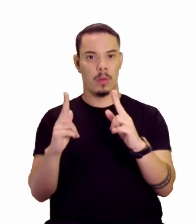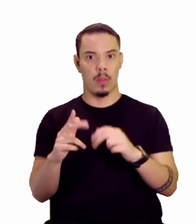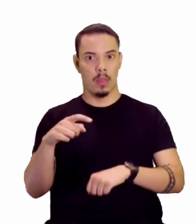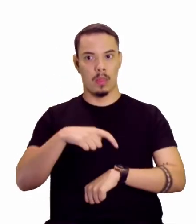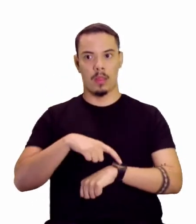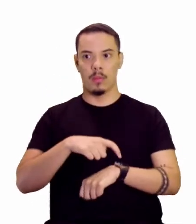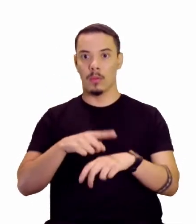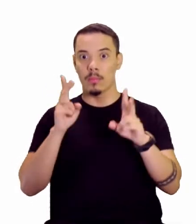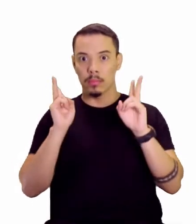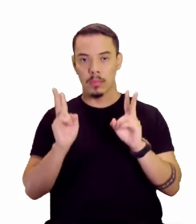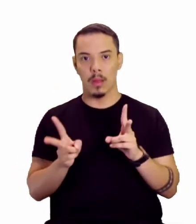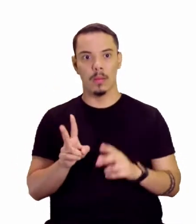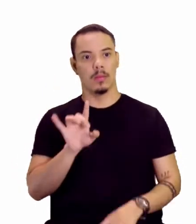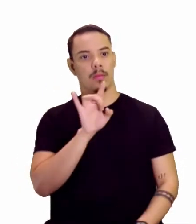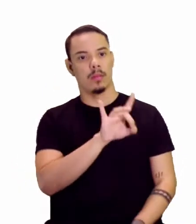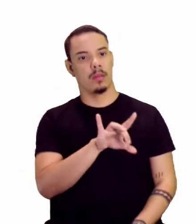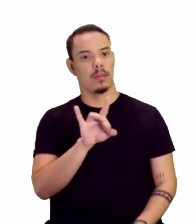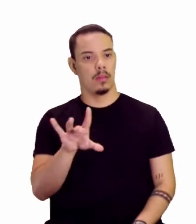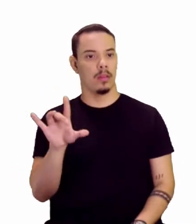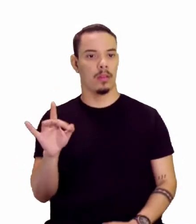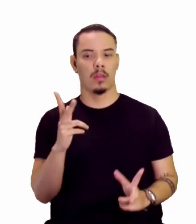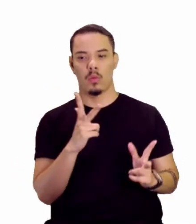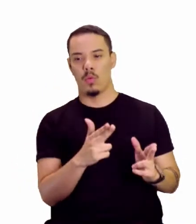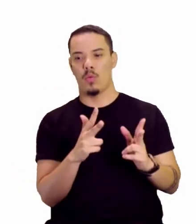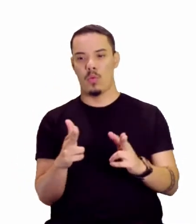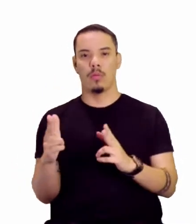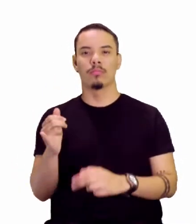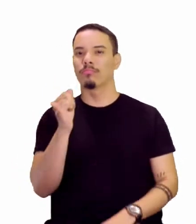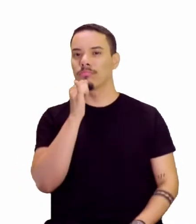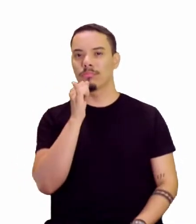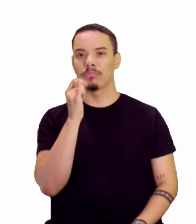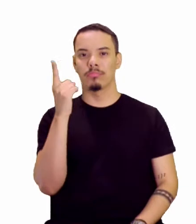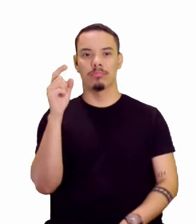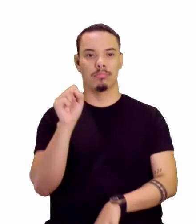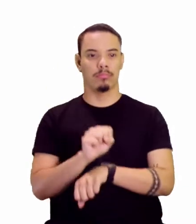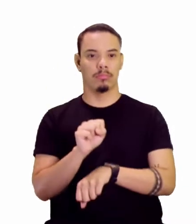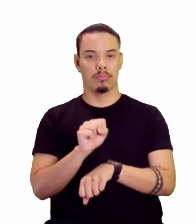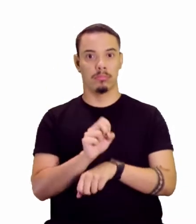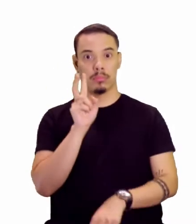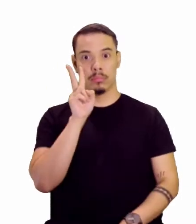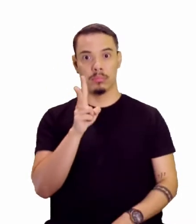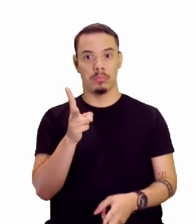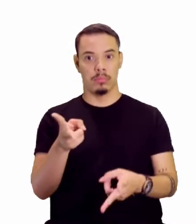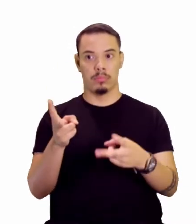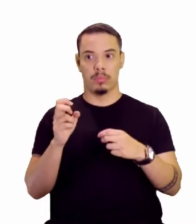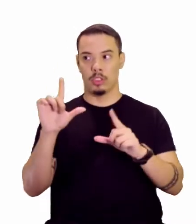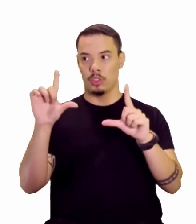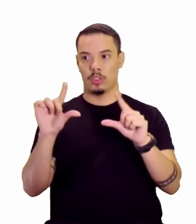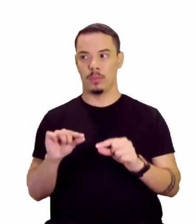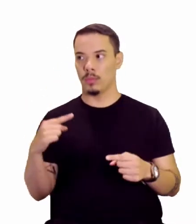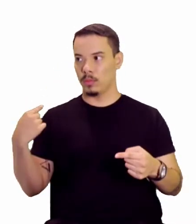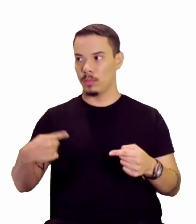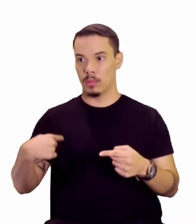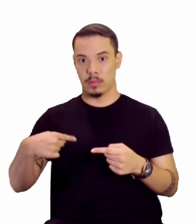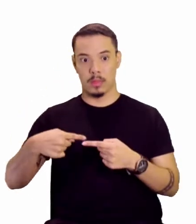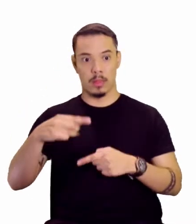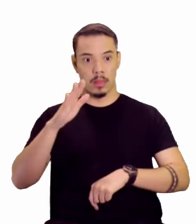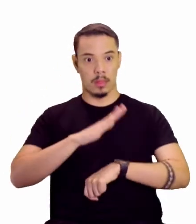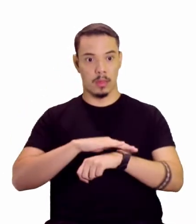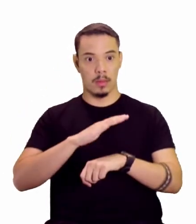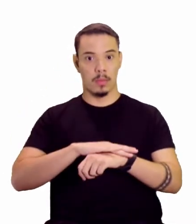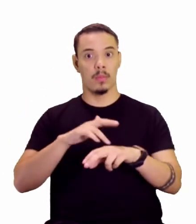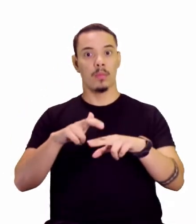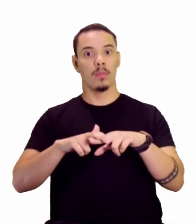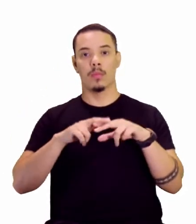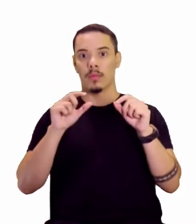Quer dizer que para cada tempo igual, digamos fosse um segundo, você vê que a distância diminui com o passar do tempo. A fotografia está